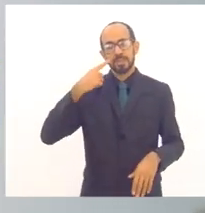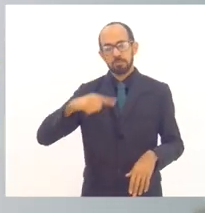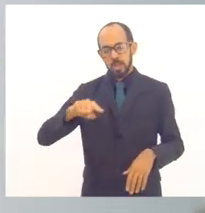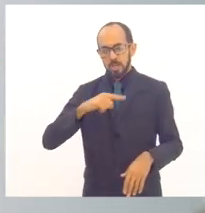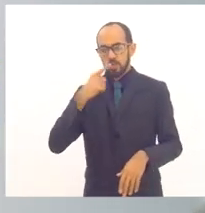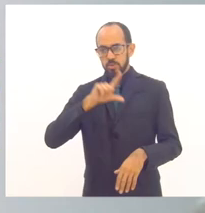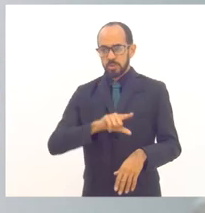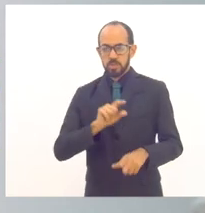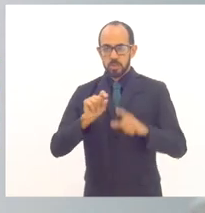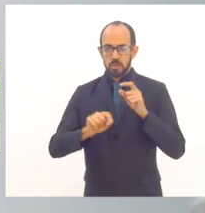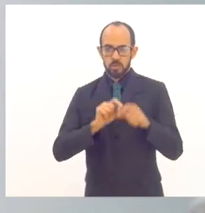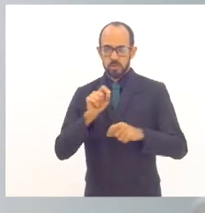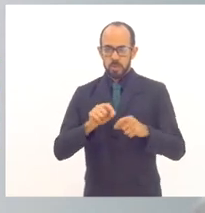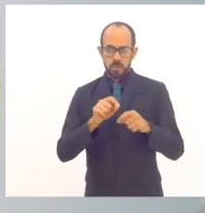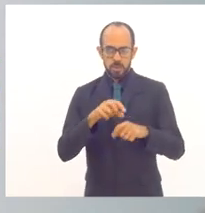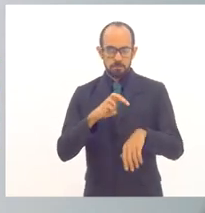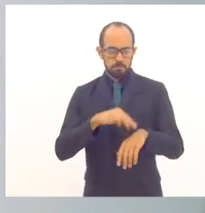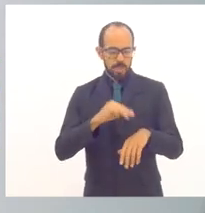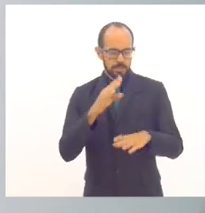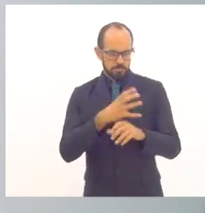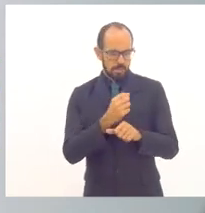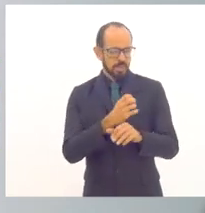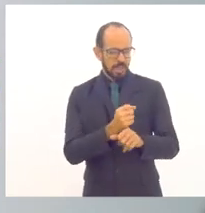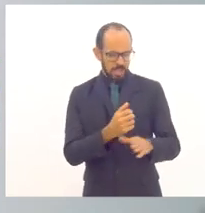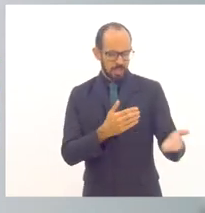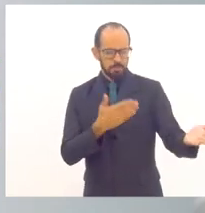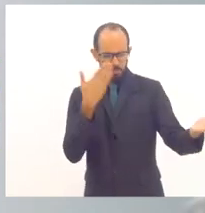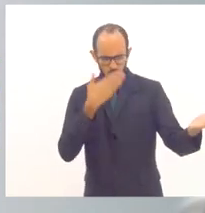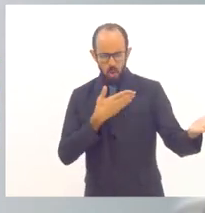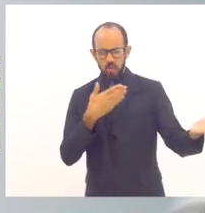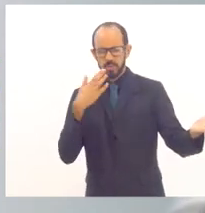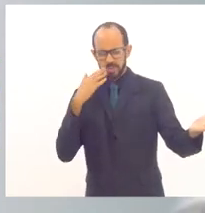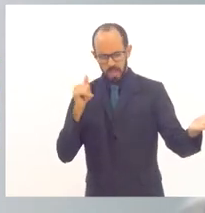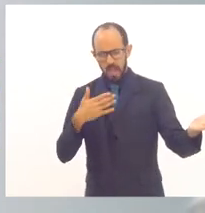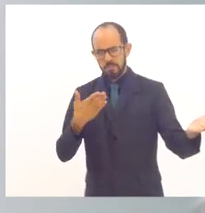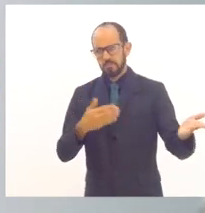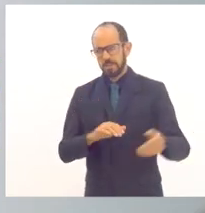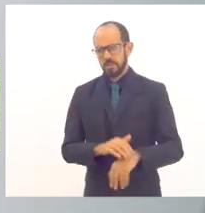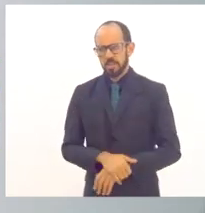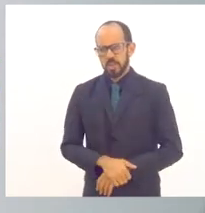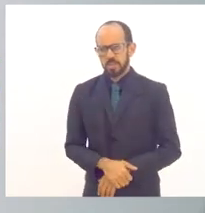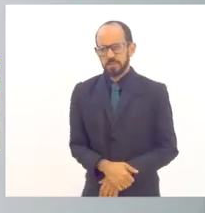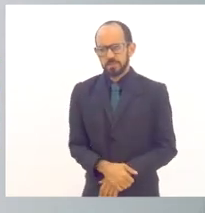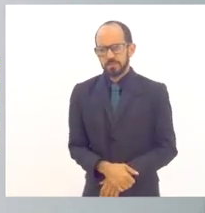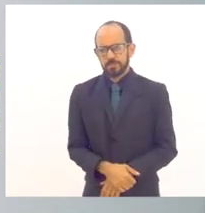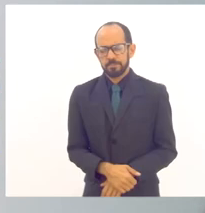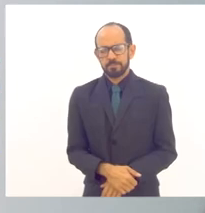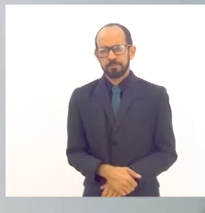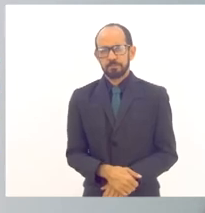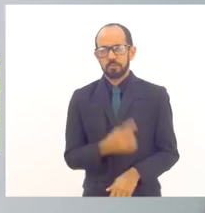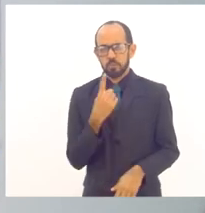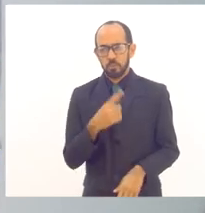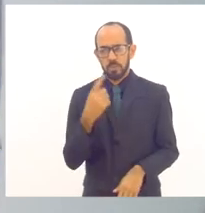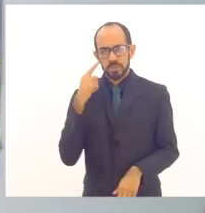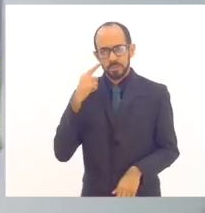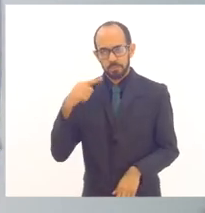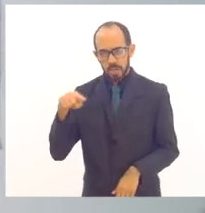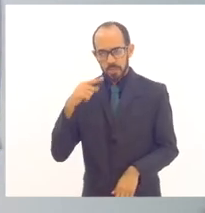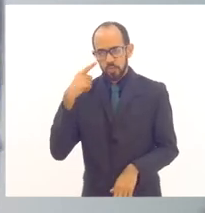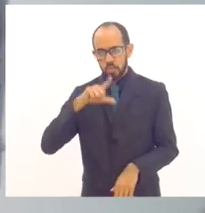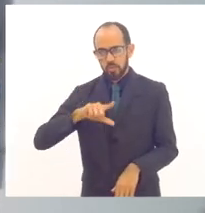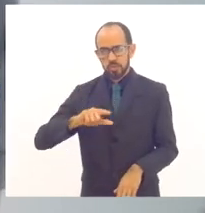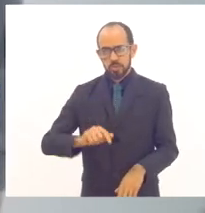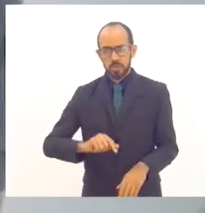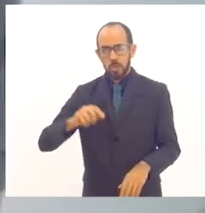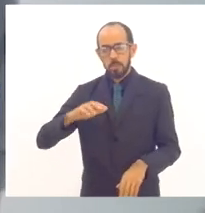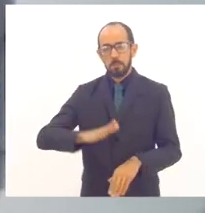semana, está o mestre Batata aqui de prova, mestre Bárbaro e outros mestres aqui presentes. Em uma semana, nós conseguimos levar